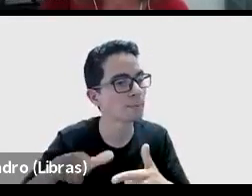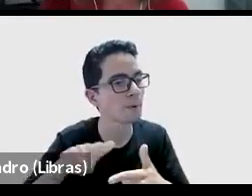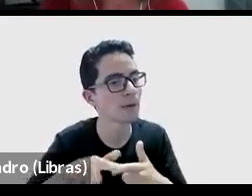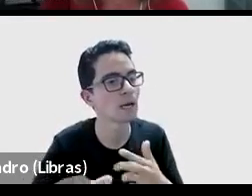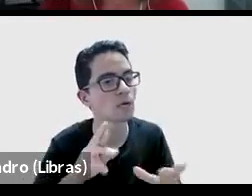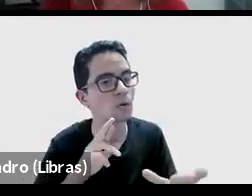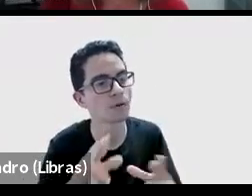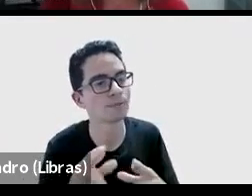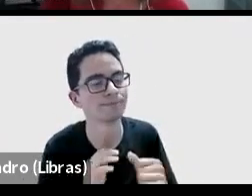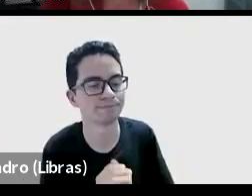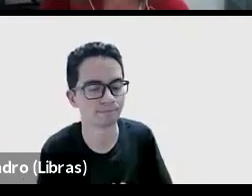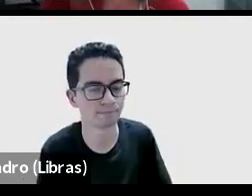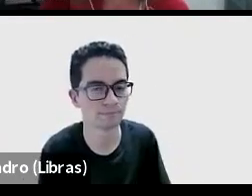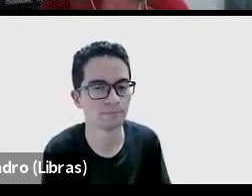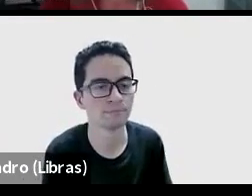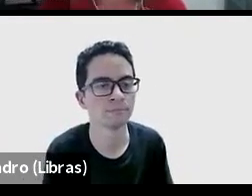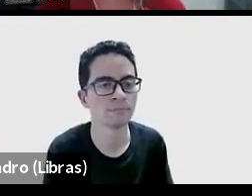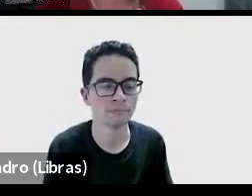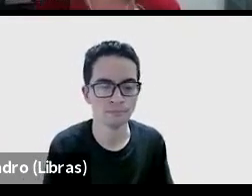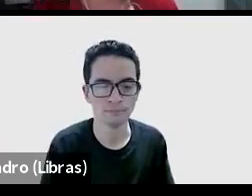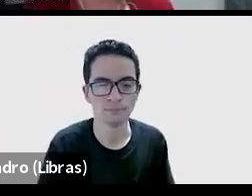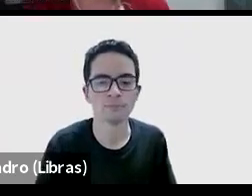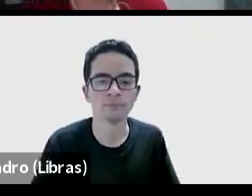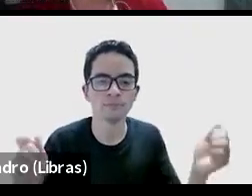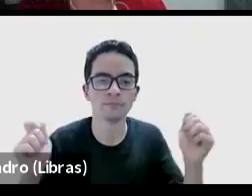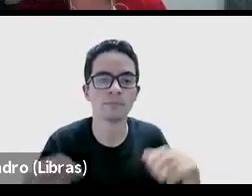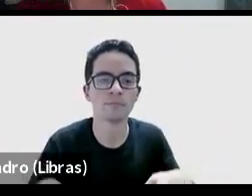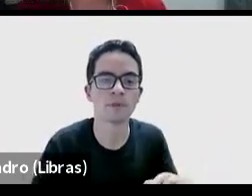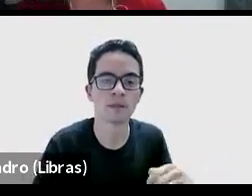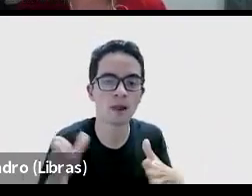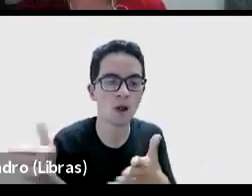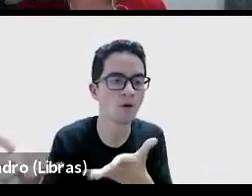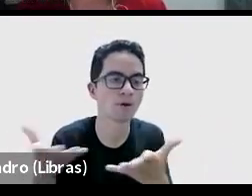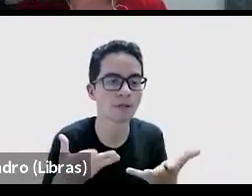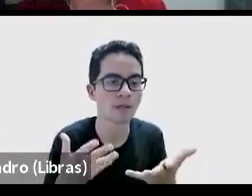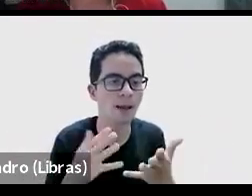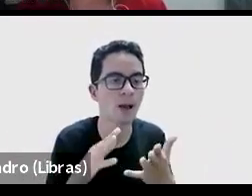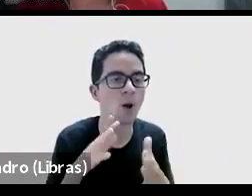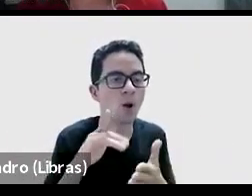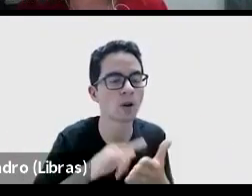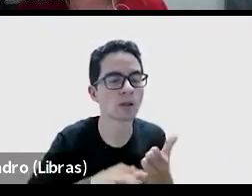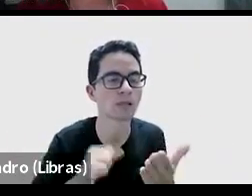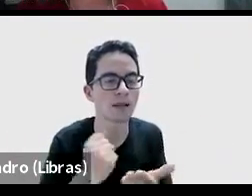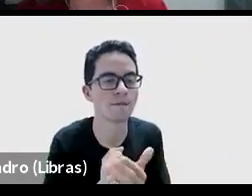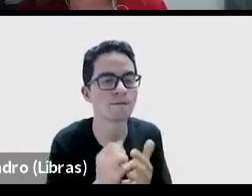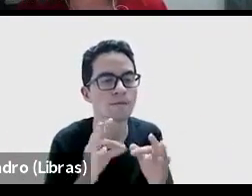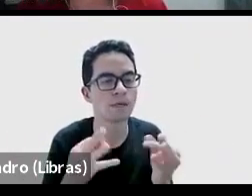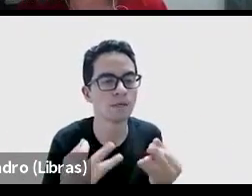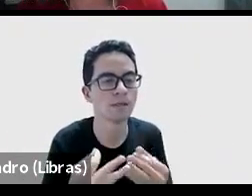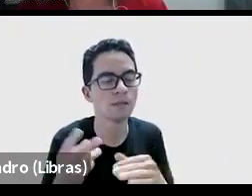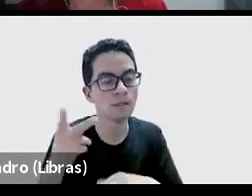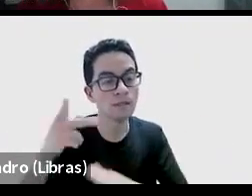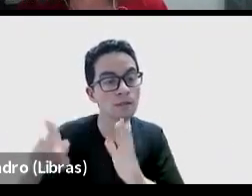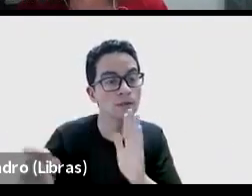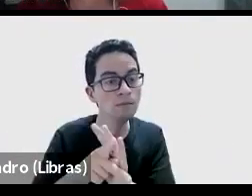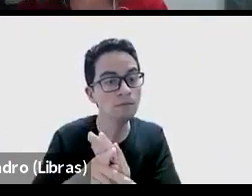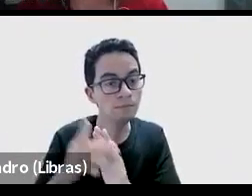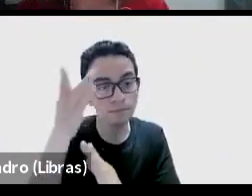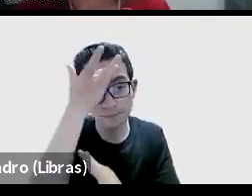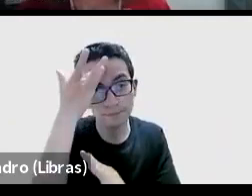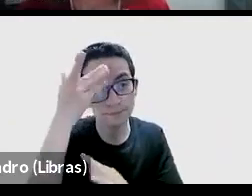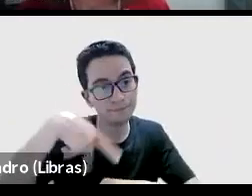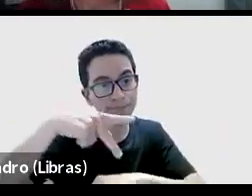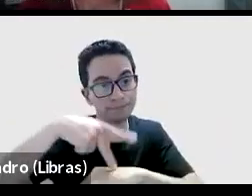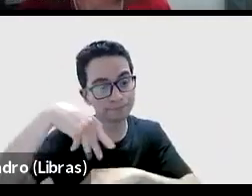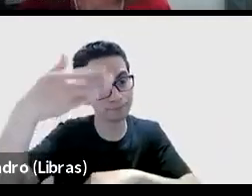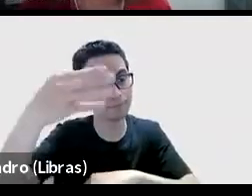possível, por exemplo, contratar, né, familiares dos imigrantes para estarem nas escolas e colaborarem com esse tipo